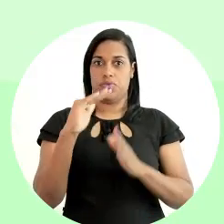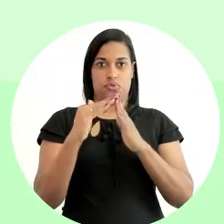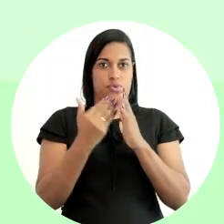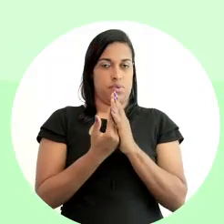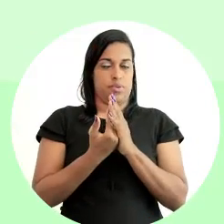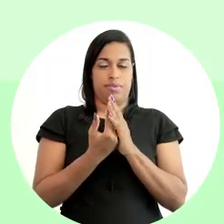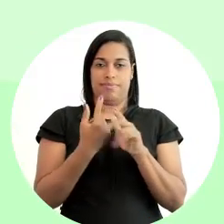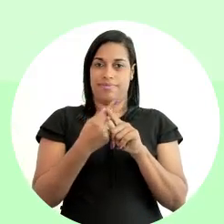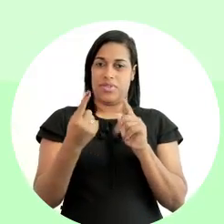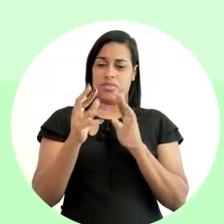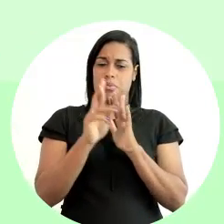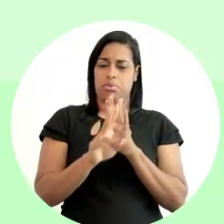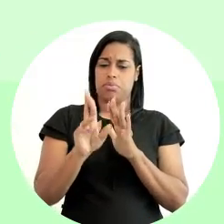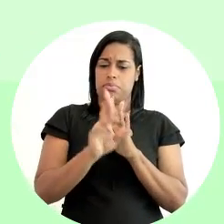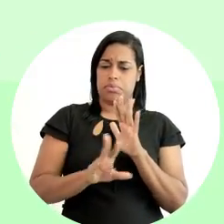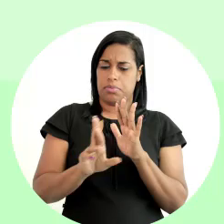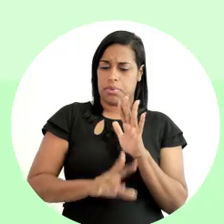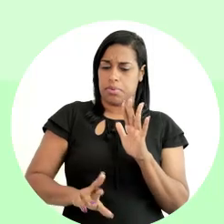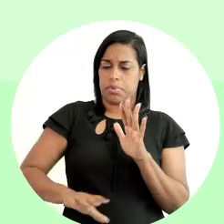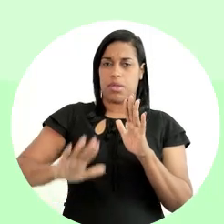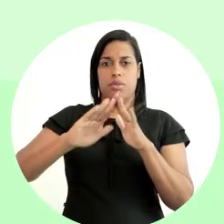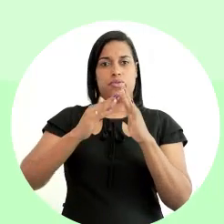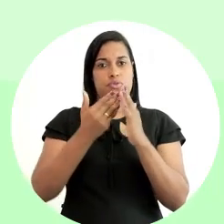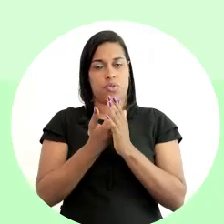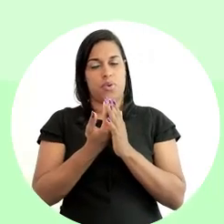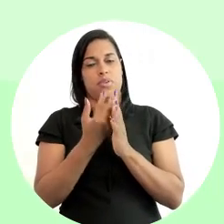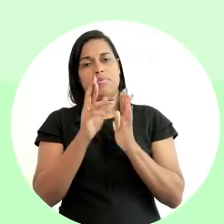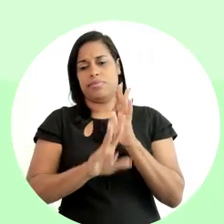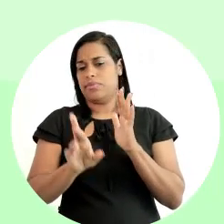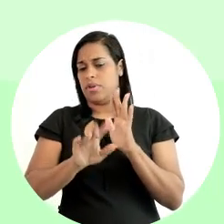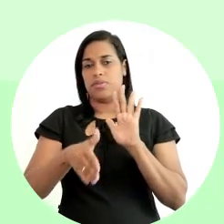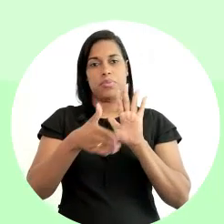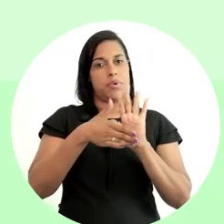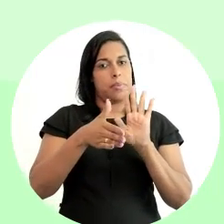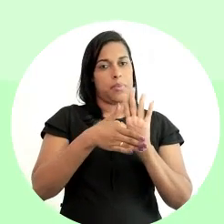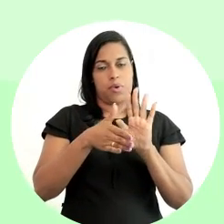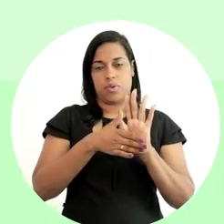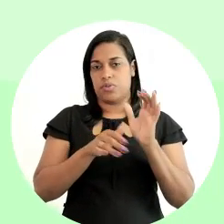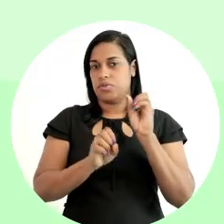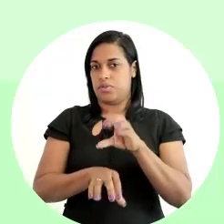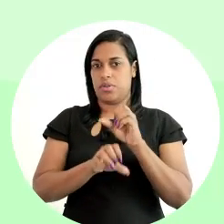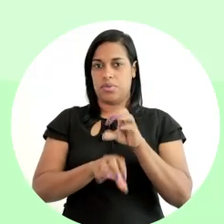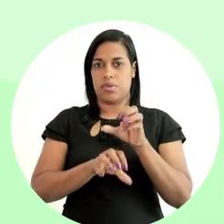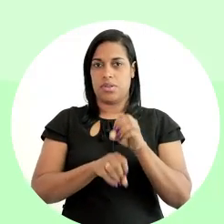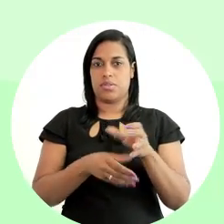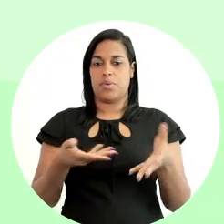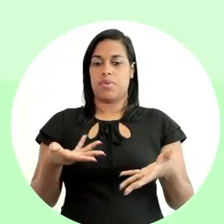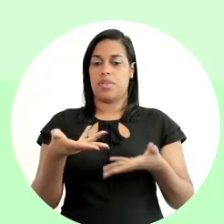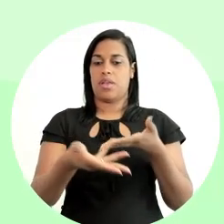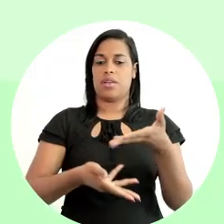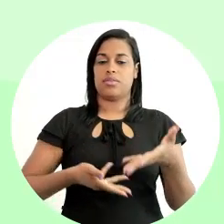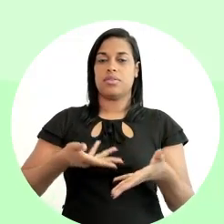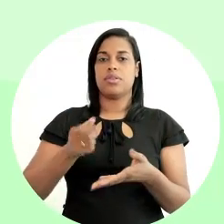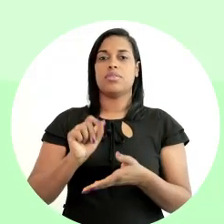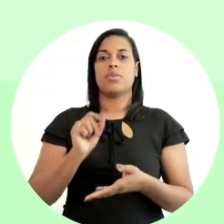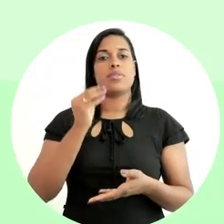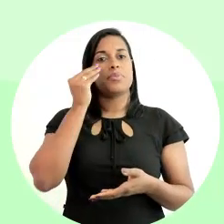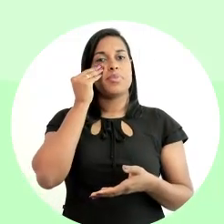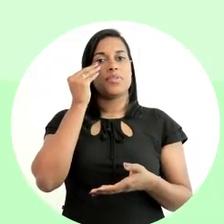escola, mas várias escolas e várias propostas de educação com o fim de atender